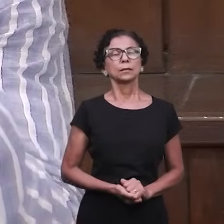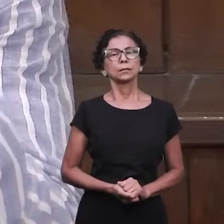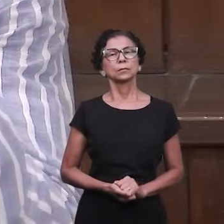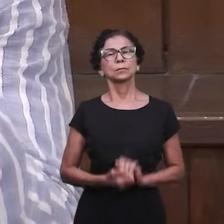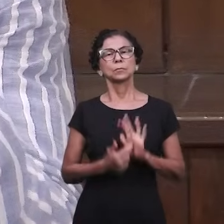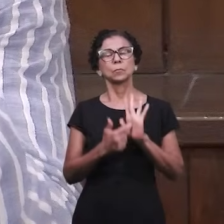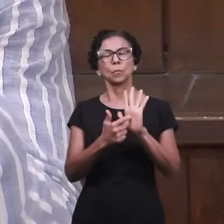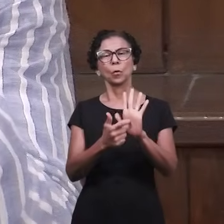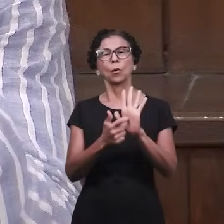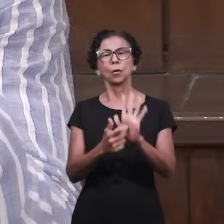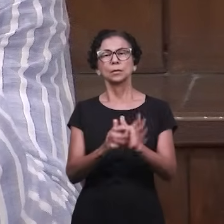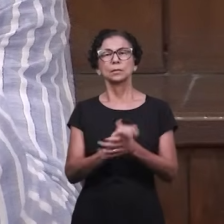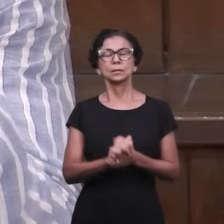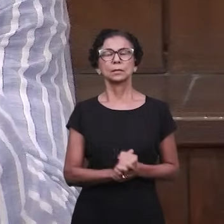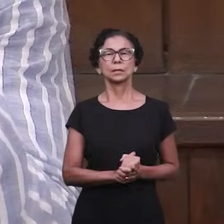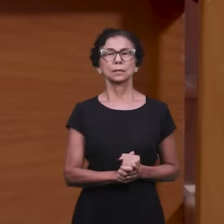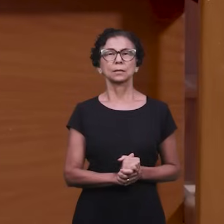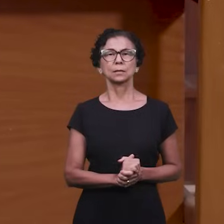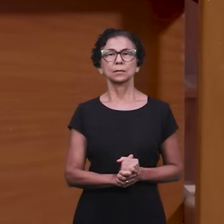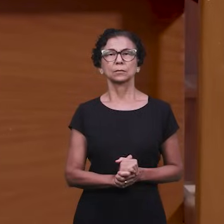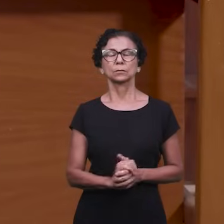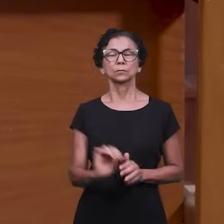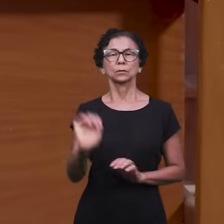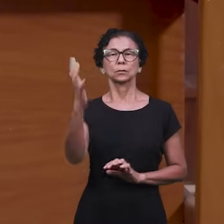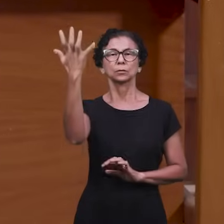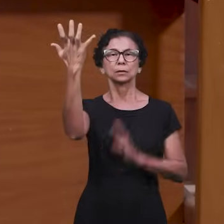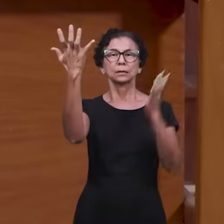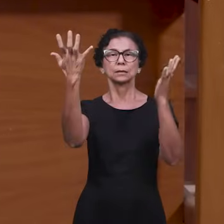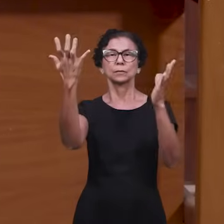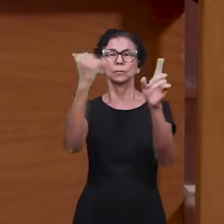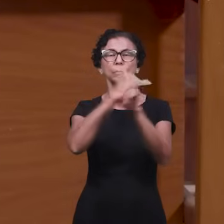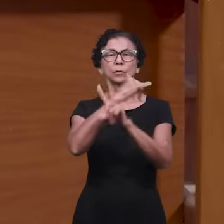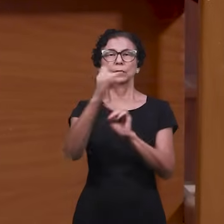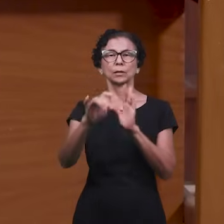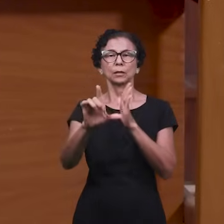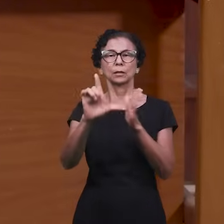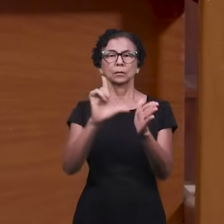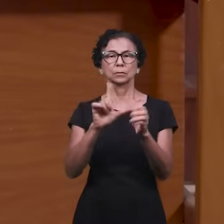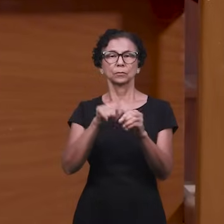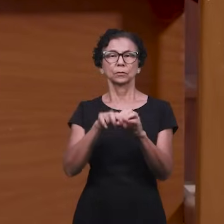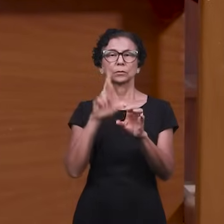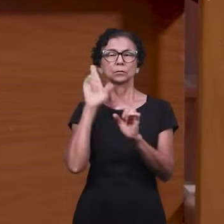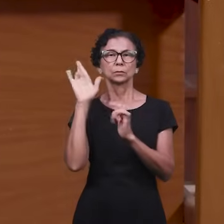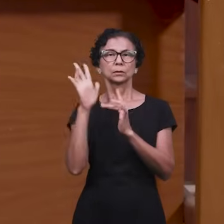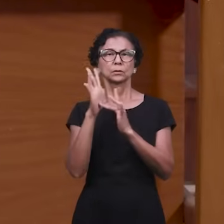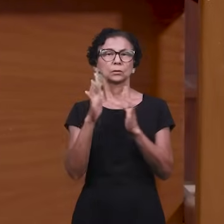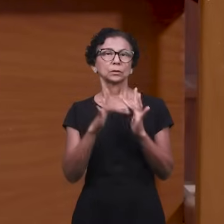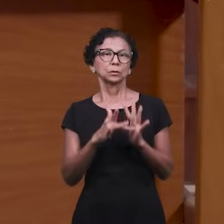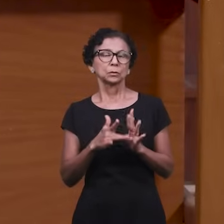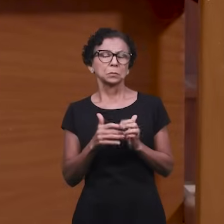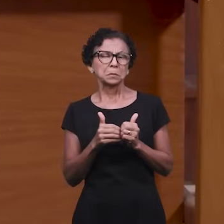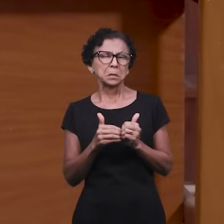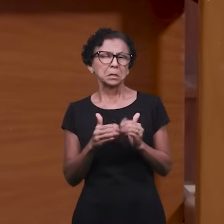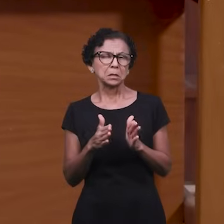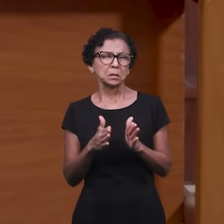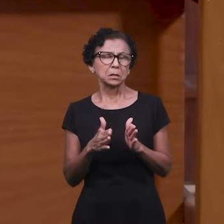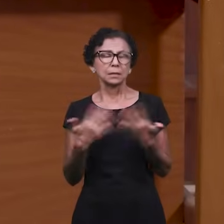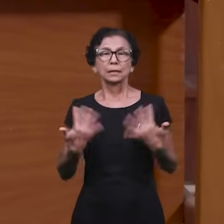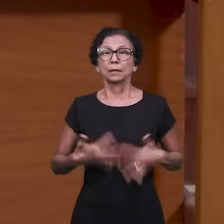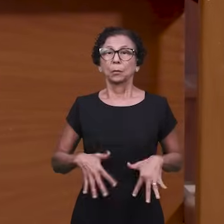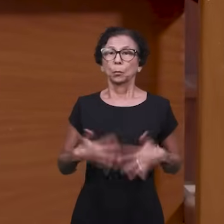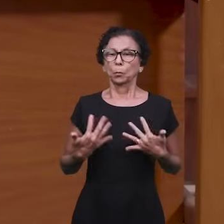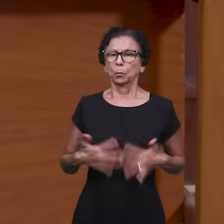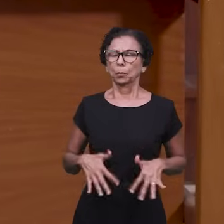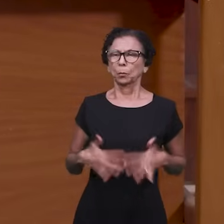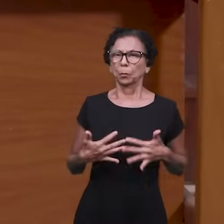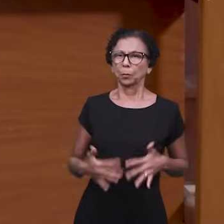dos sinais que antecedem a volta do Senhor Jesus. O princípio das dores. O princípio das dores. A